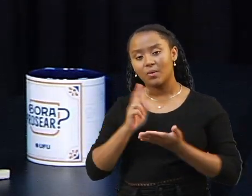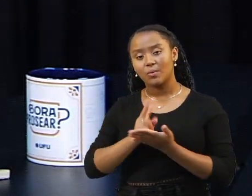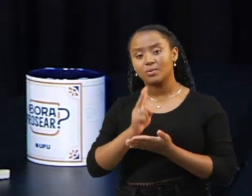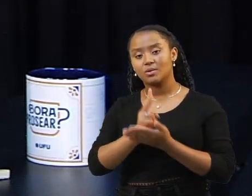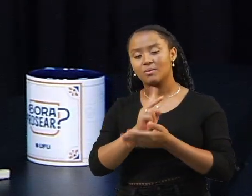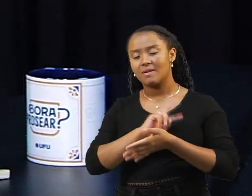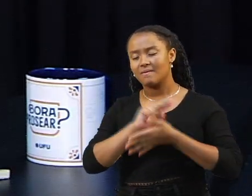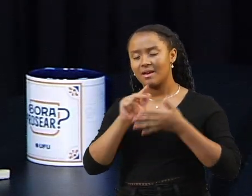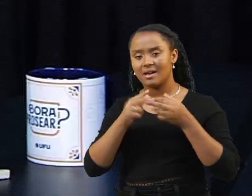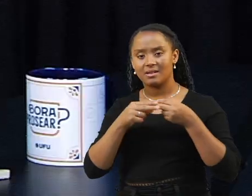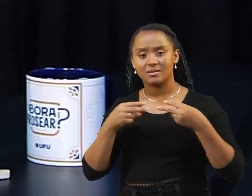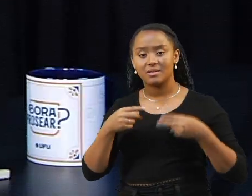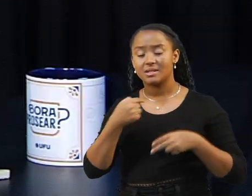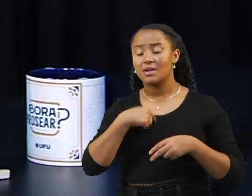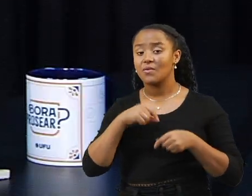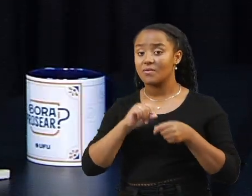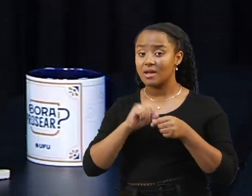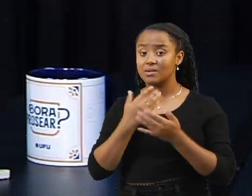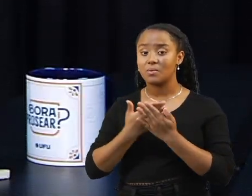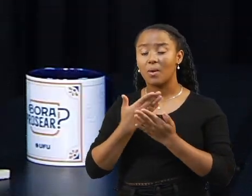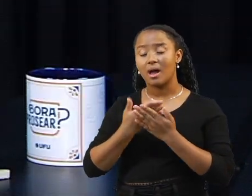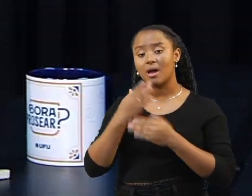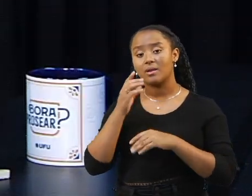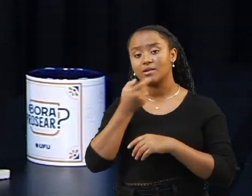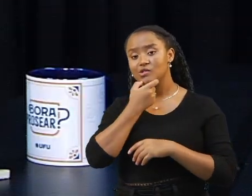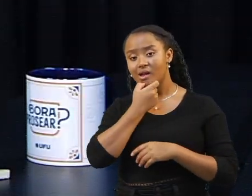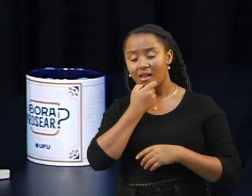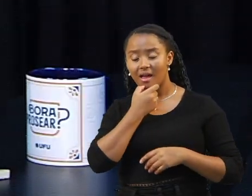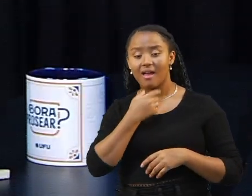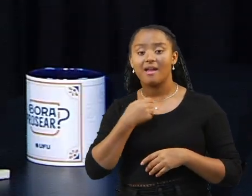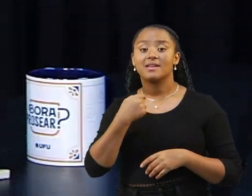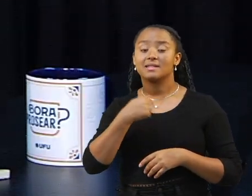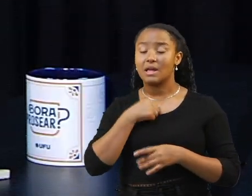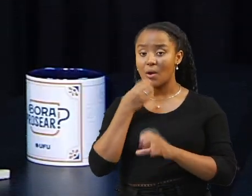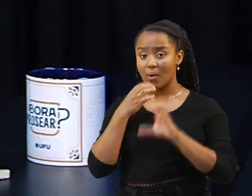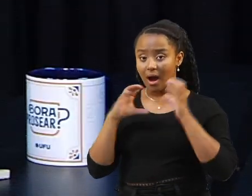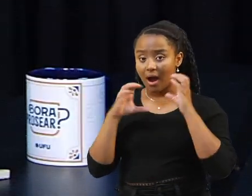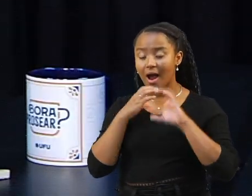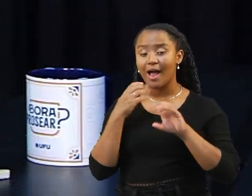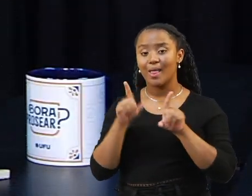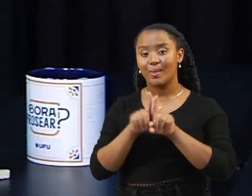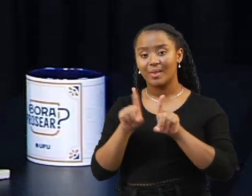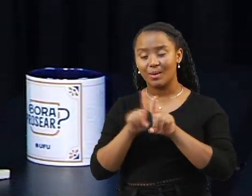isso, quero ainda continuar muitas coisas. Eu faço aula de inglês.